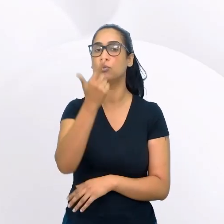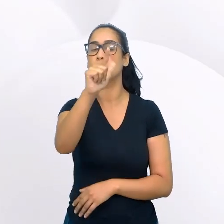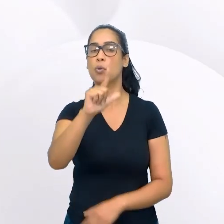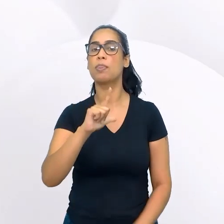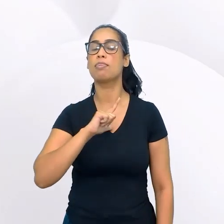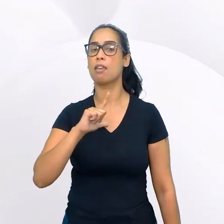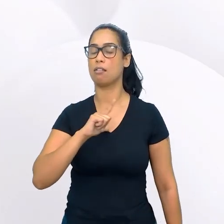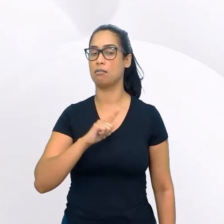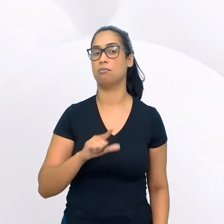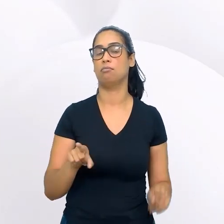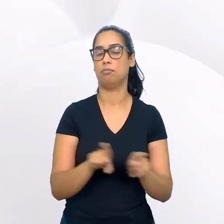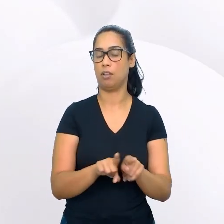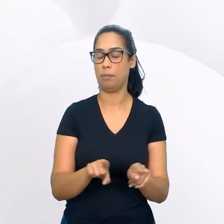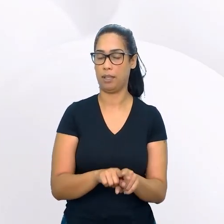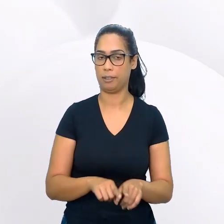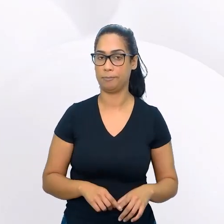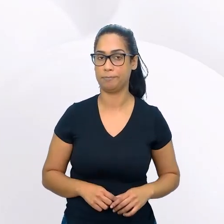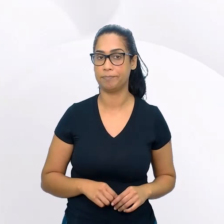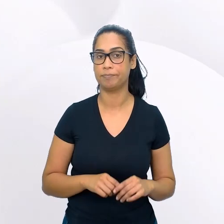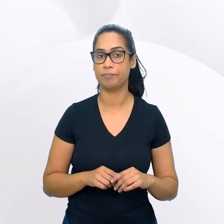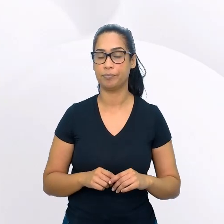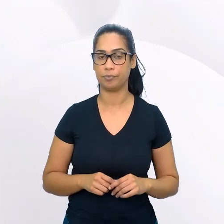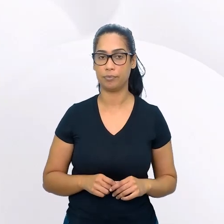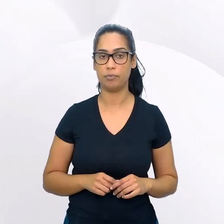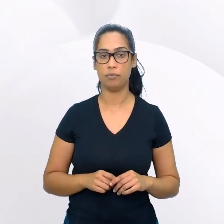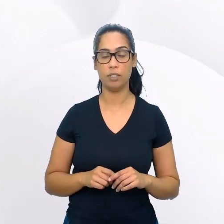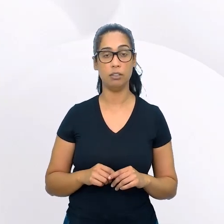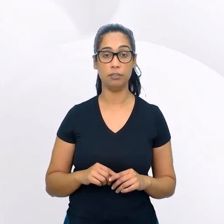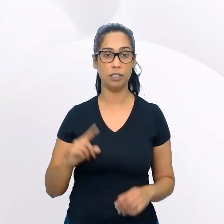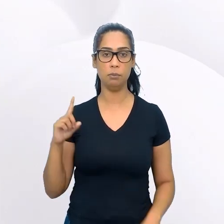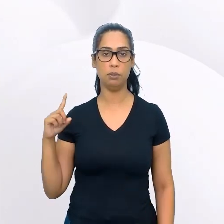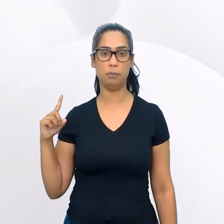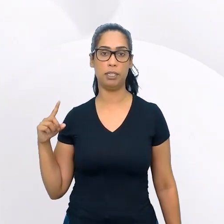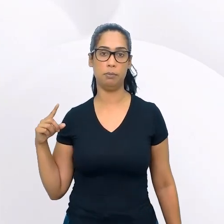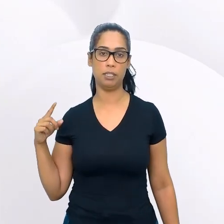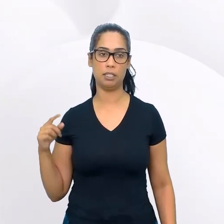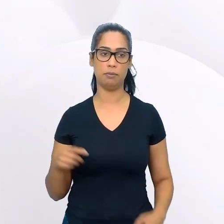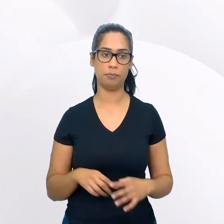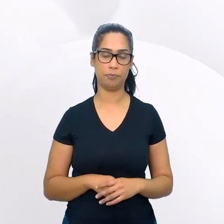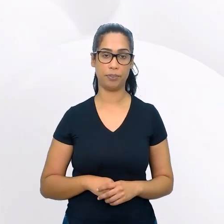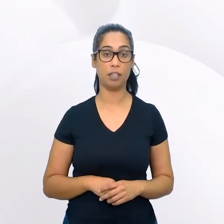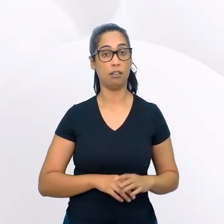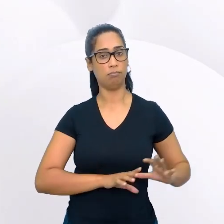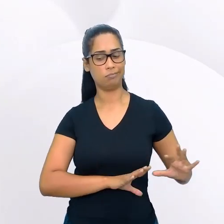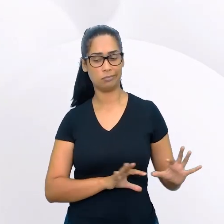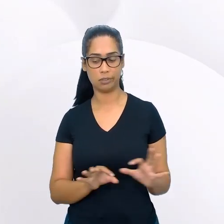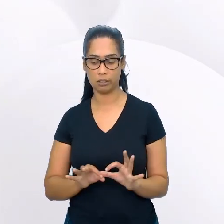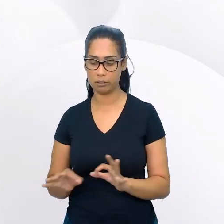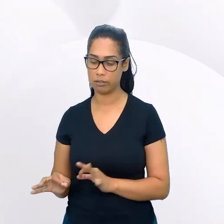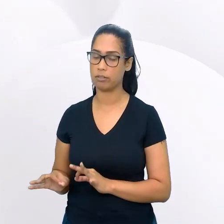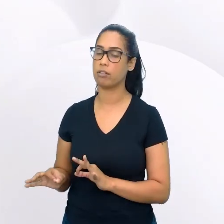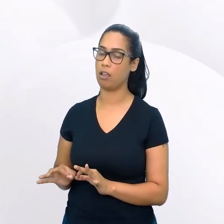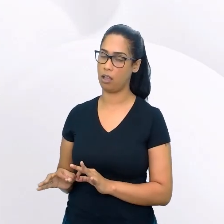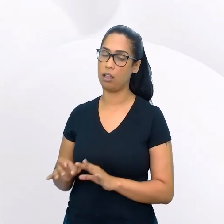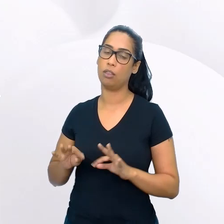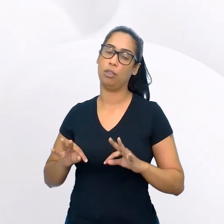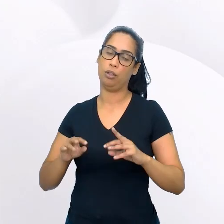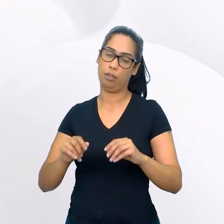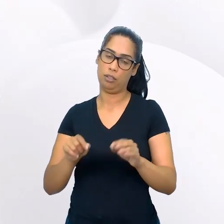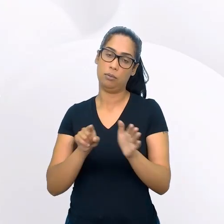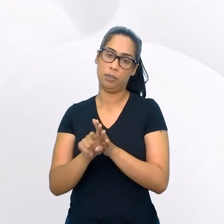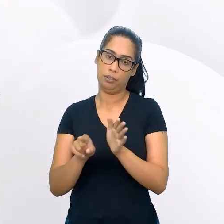ter o registro de vocês no chat para a gente também organizar as nossas formações aqui considerando a nossa